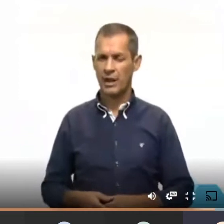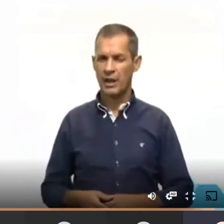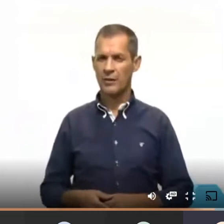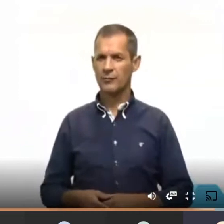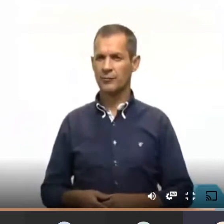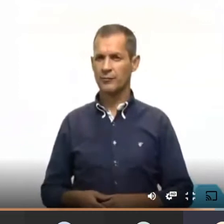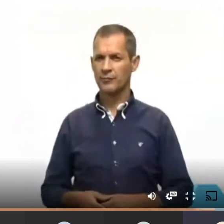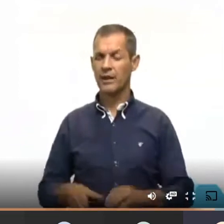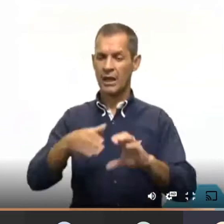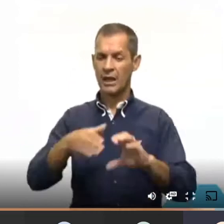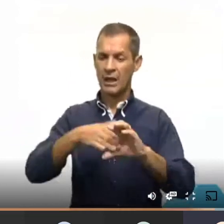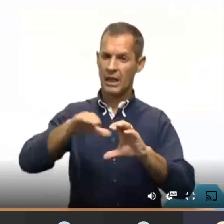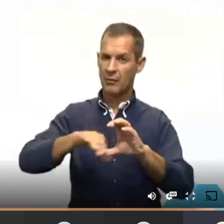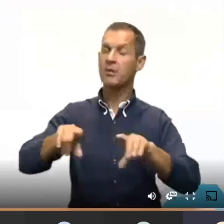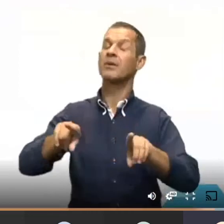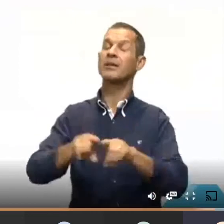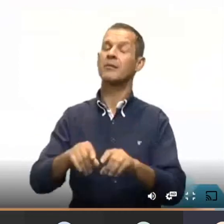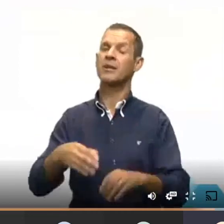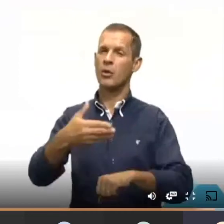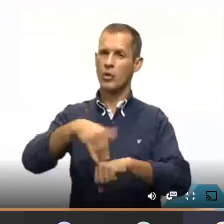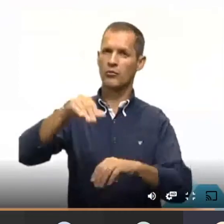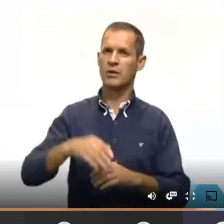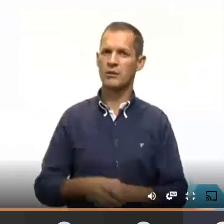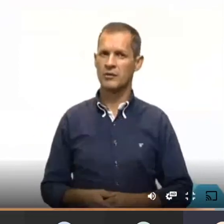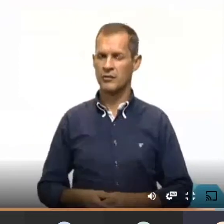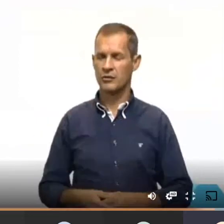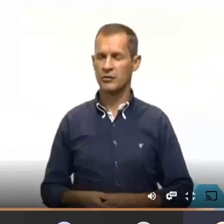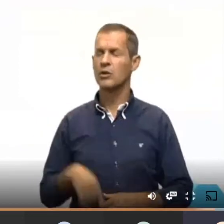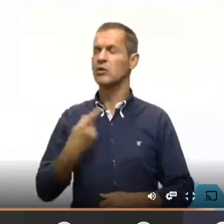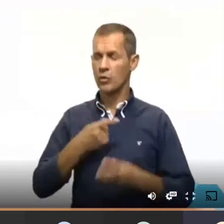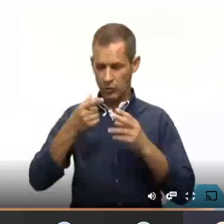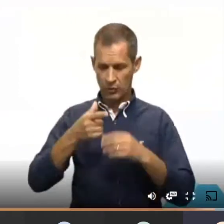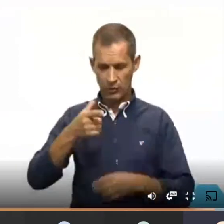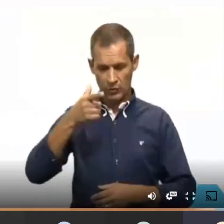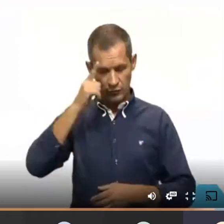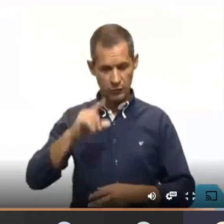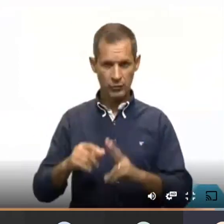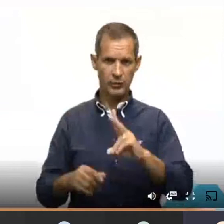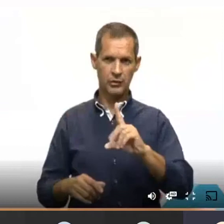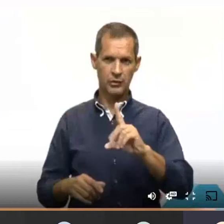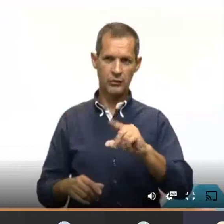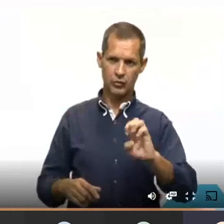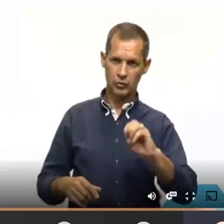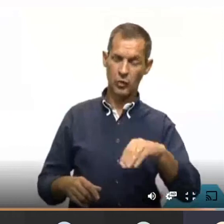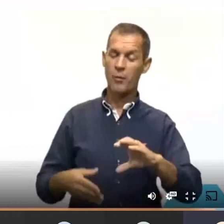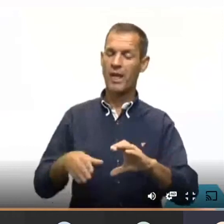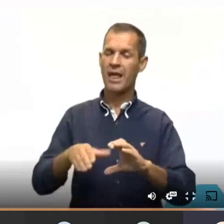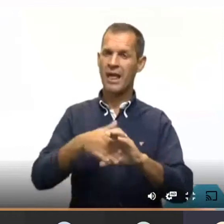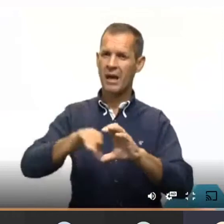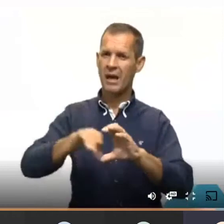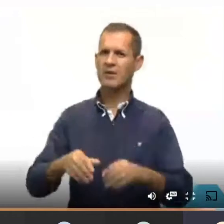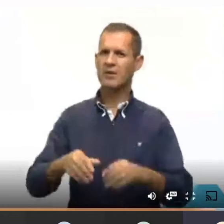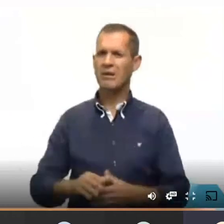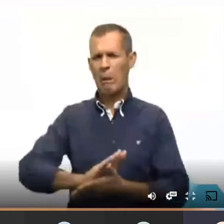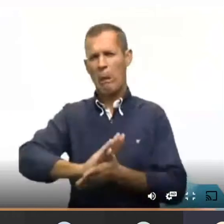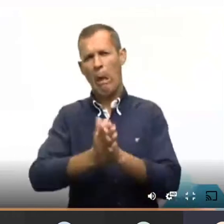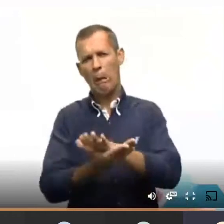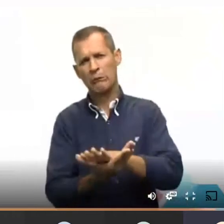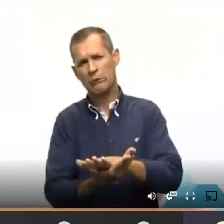a membrana foi lesionada nessa região, né? A gente consegue ver o lúmen, né? A membrana está